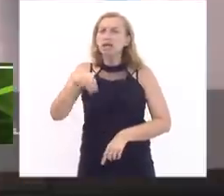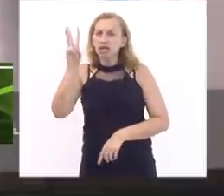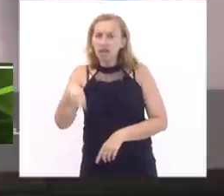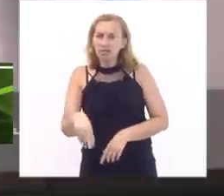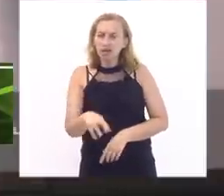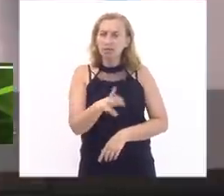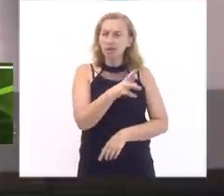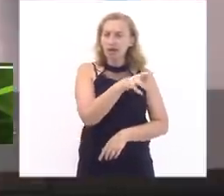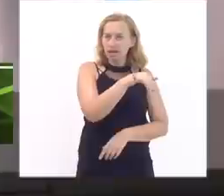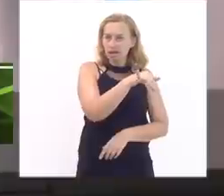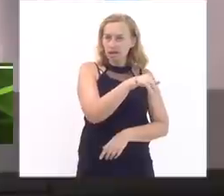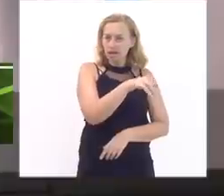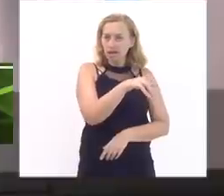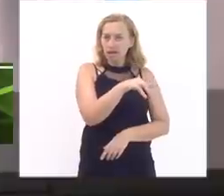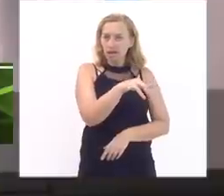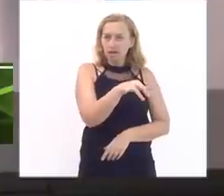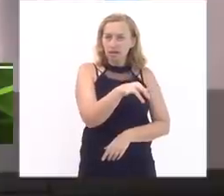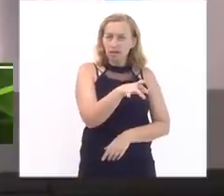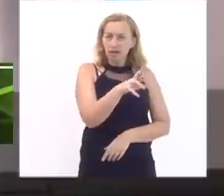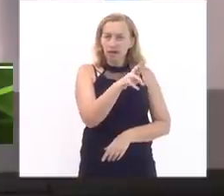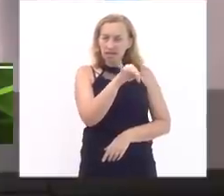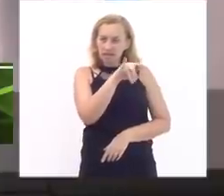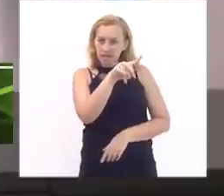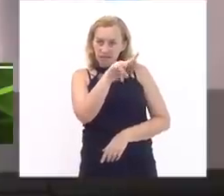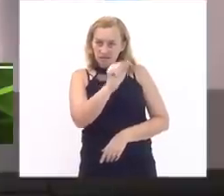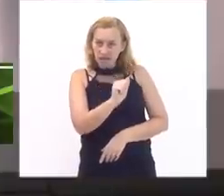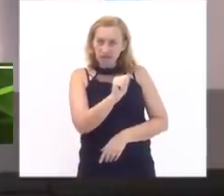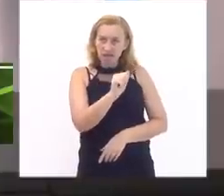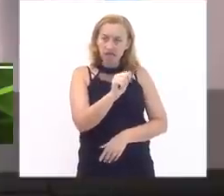remunerada... ou para a reforma. Então,